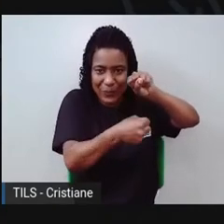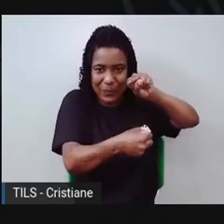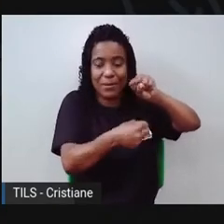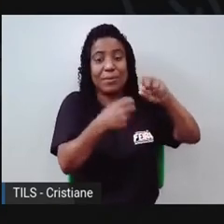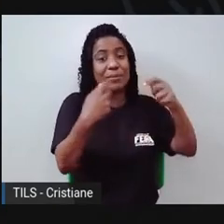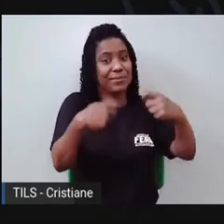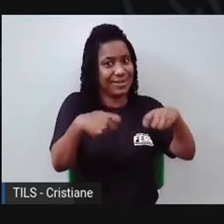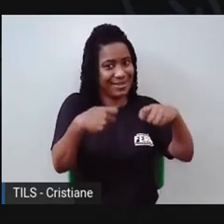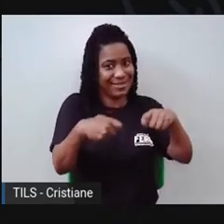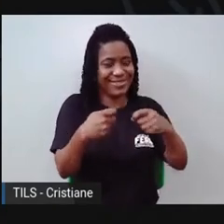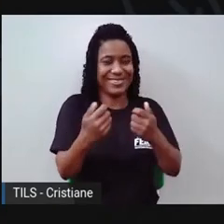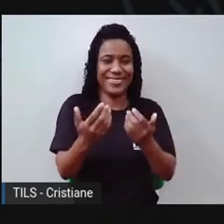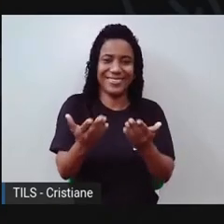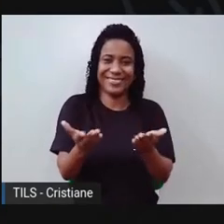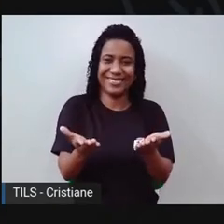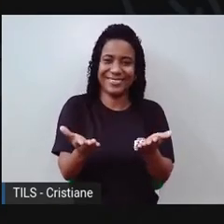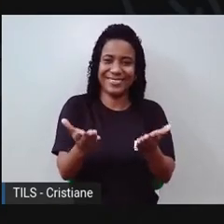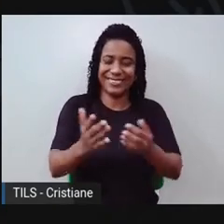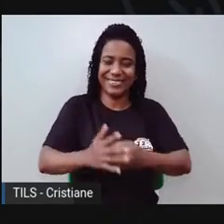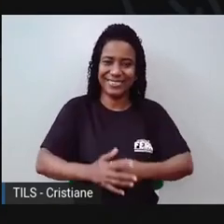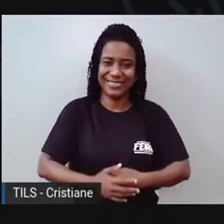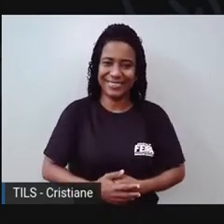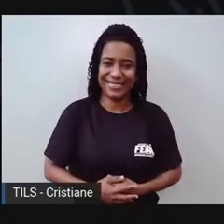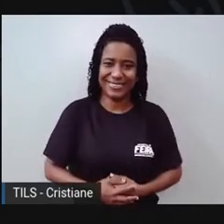Tirar toda a água do papel.